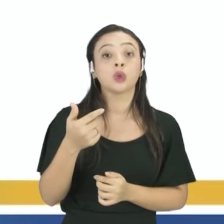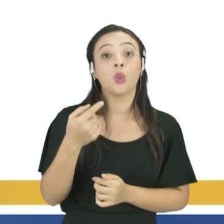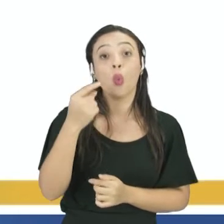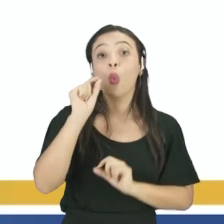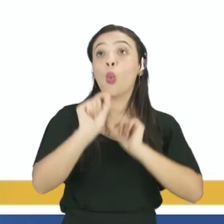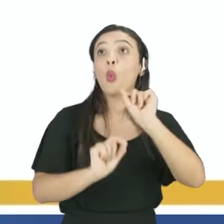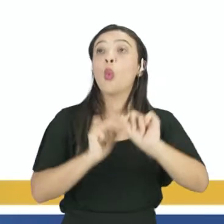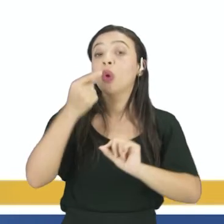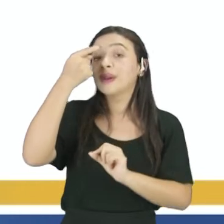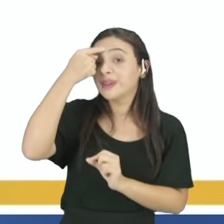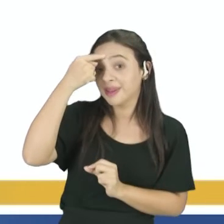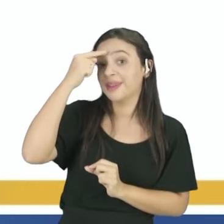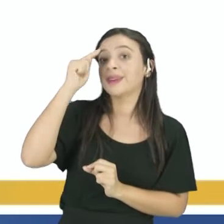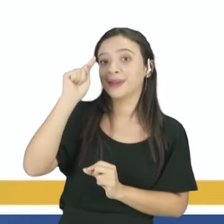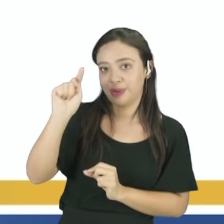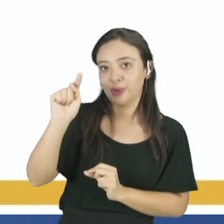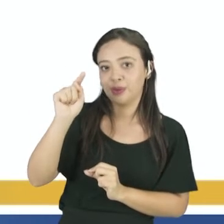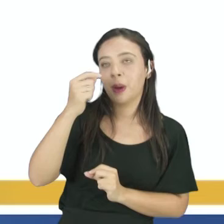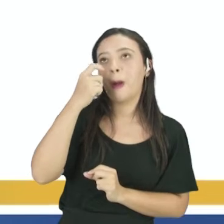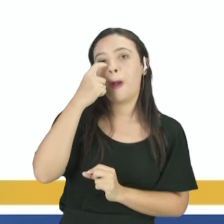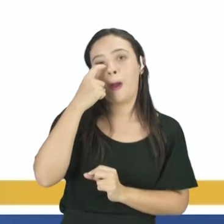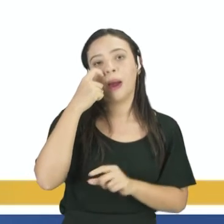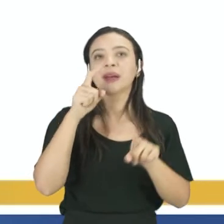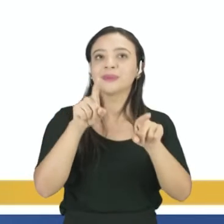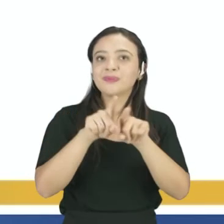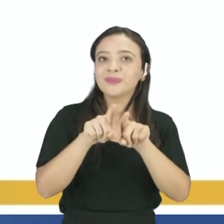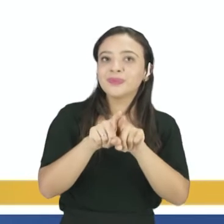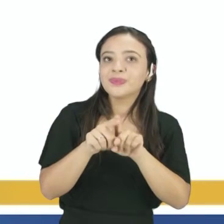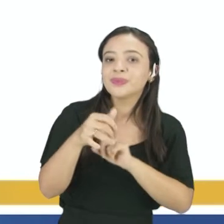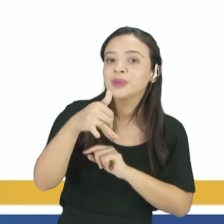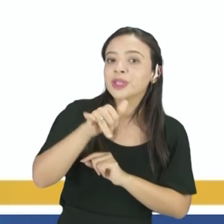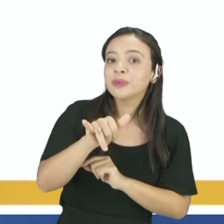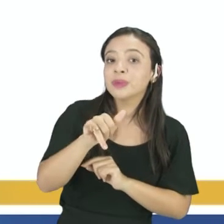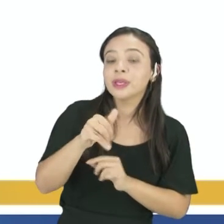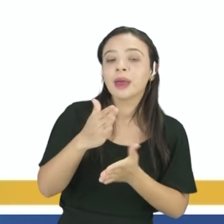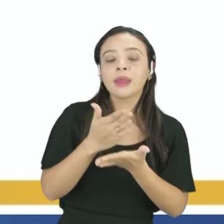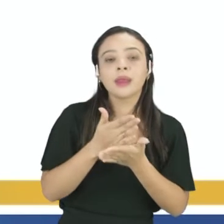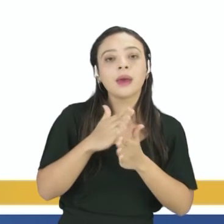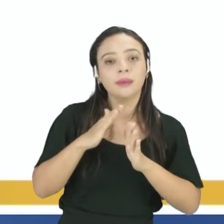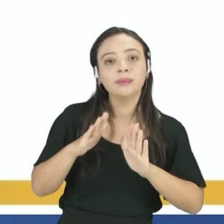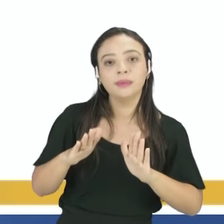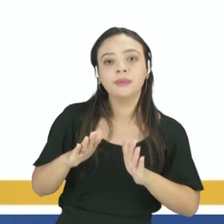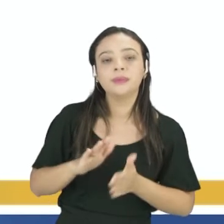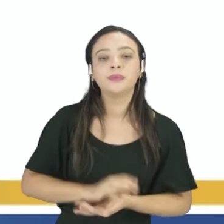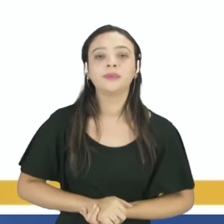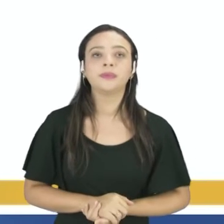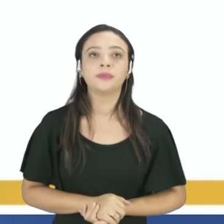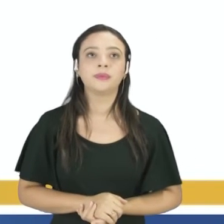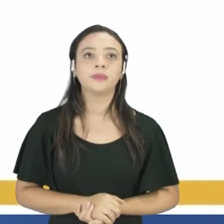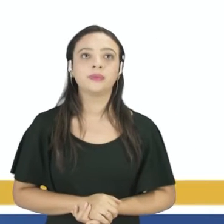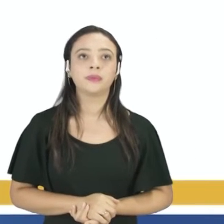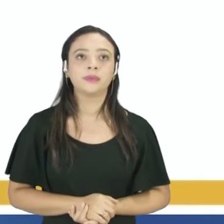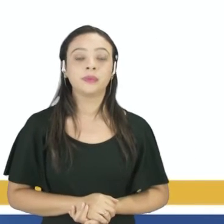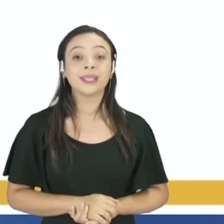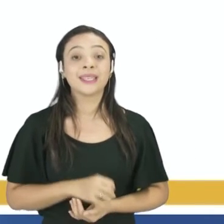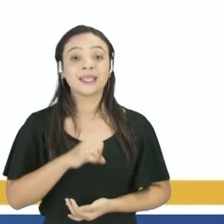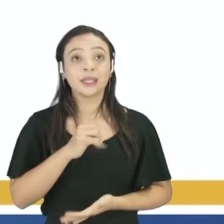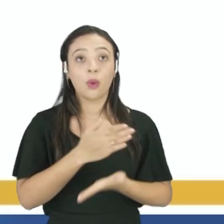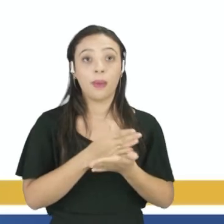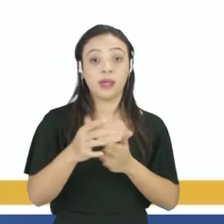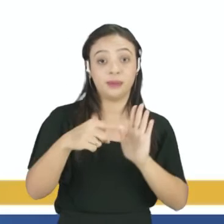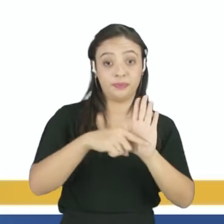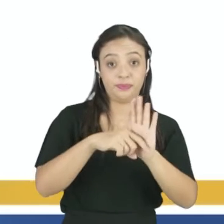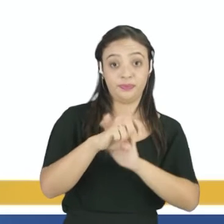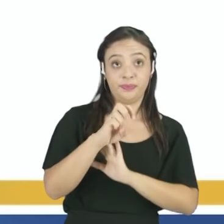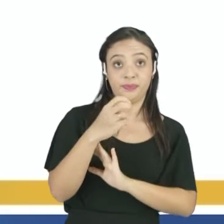certo? O processo dela. E aqui está os elementos que saem, que são produzidos. Então, quando entra menos 3, eu